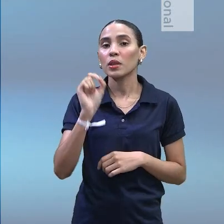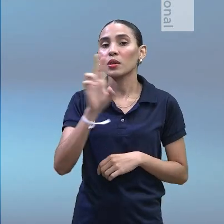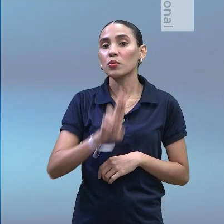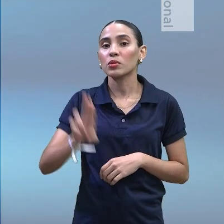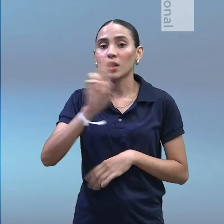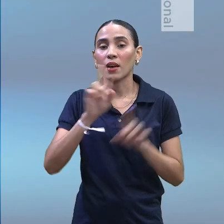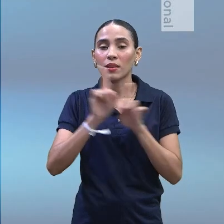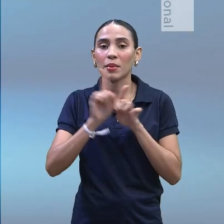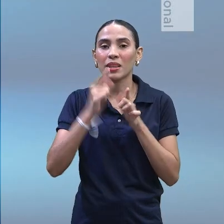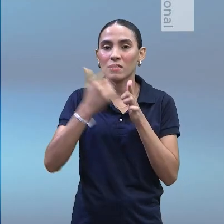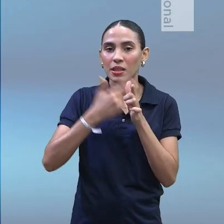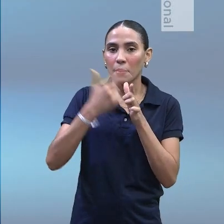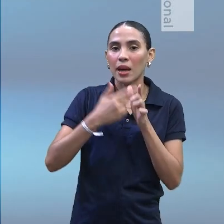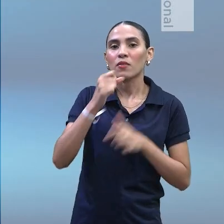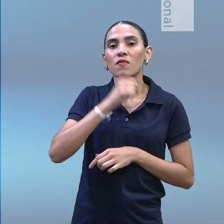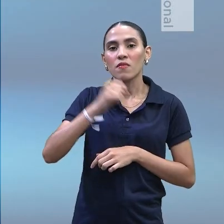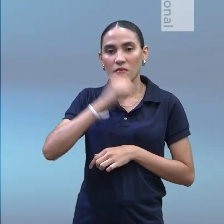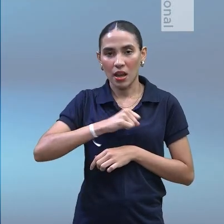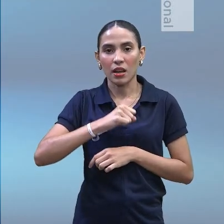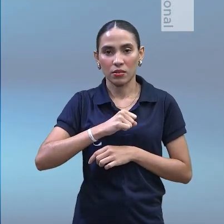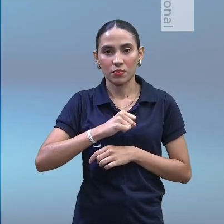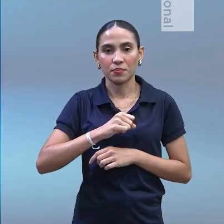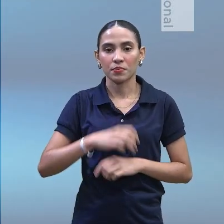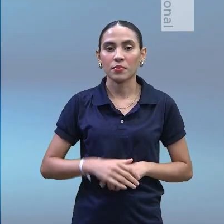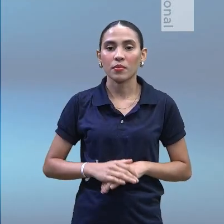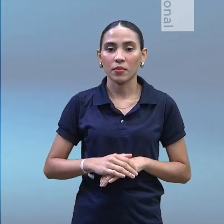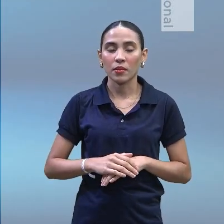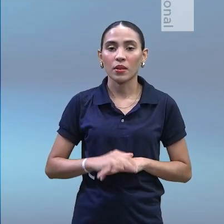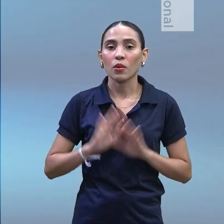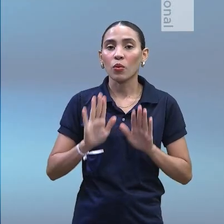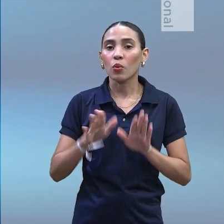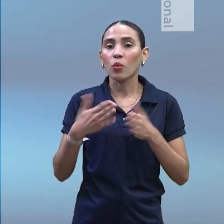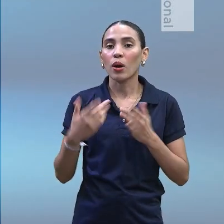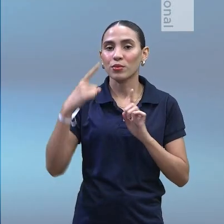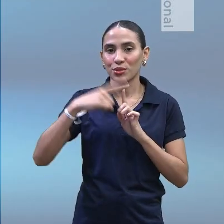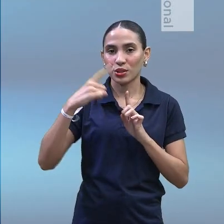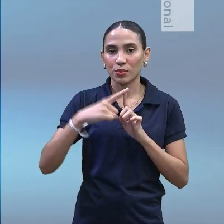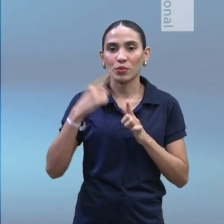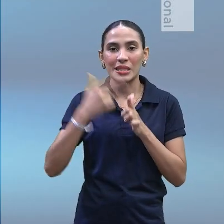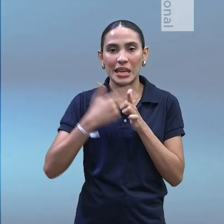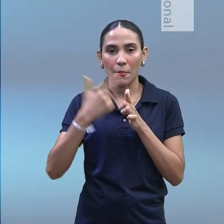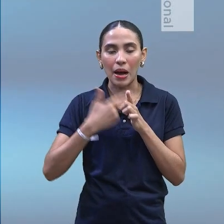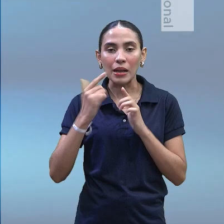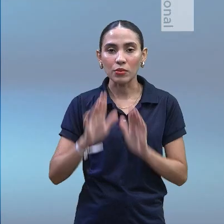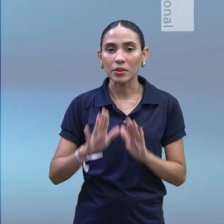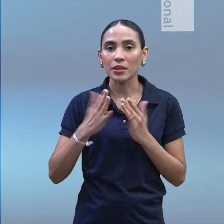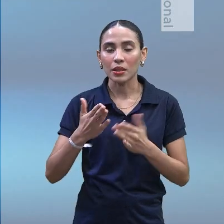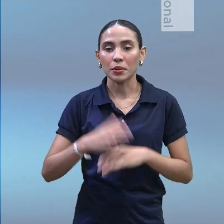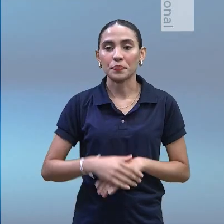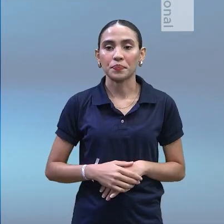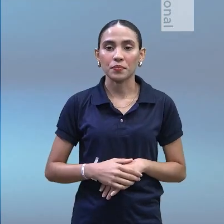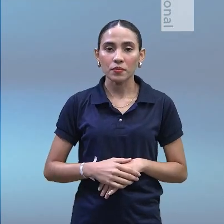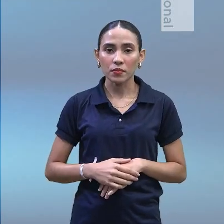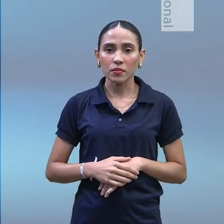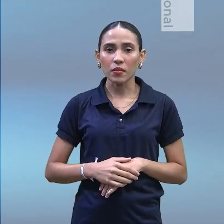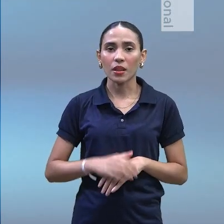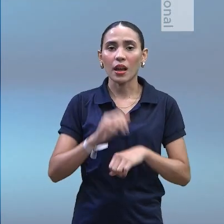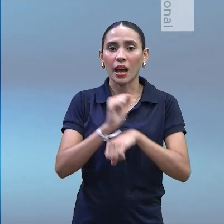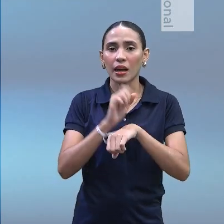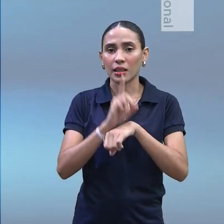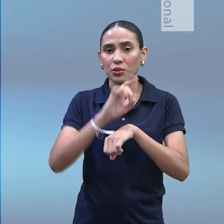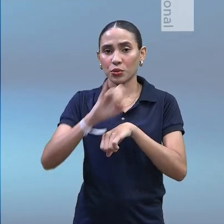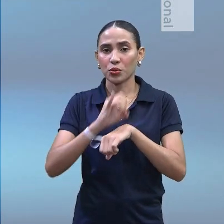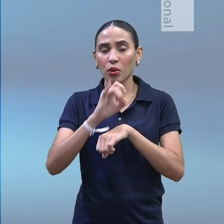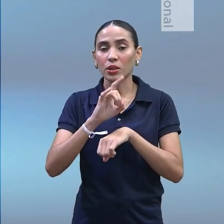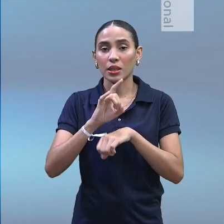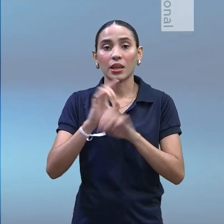eram os sapatos antigos, que no caso identifica que tipo de sapato era esse. Então, os adjetivos, por exemplo, são as